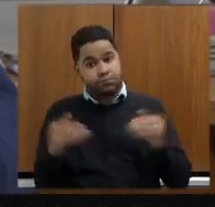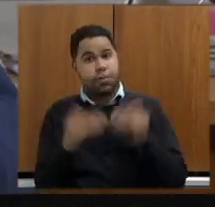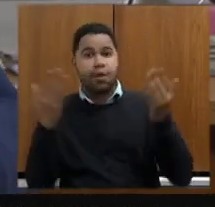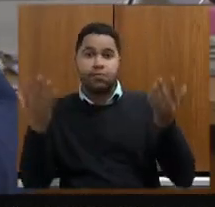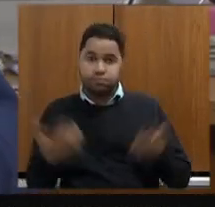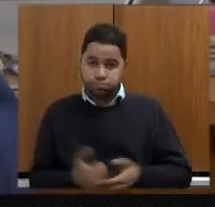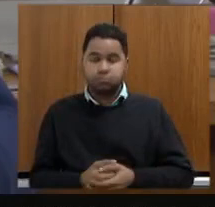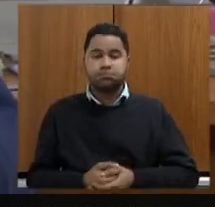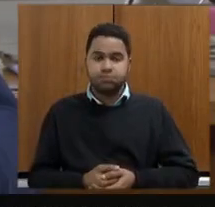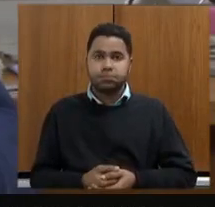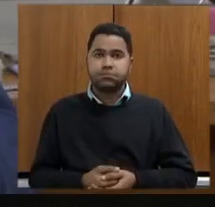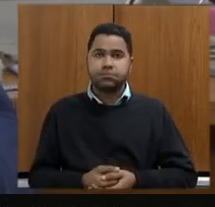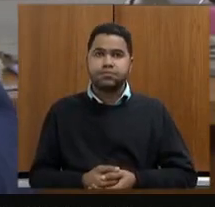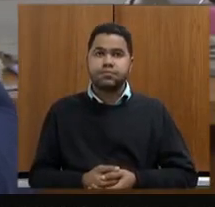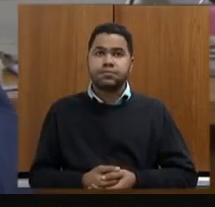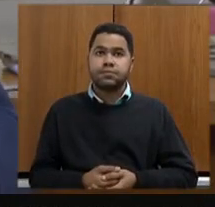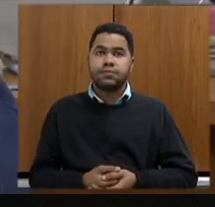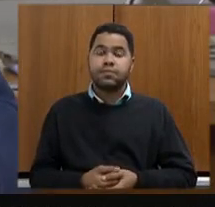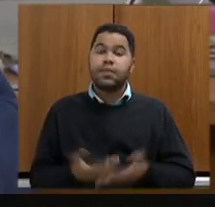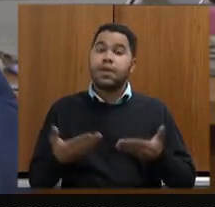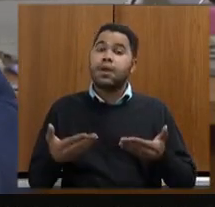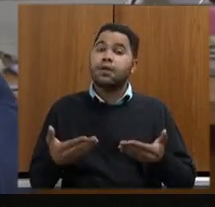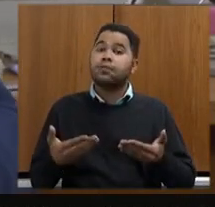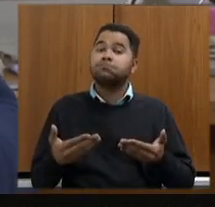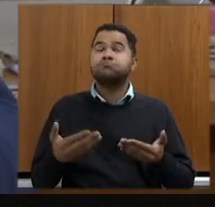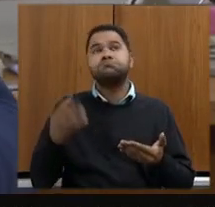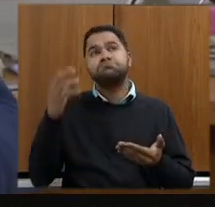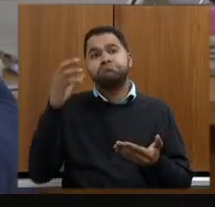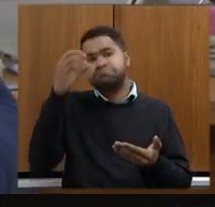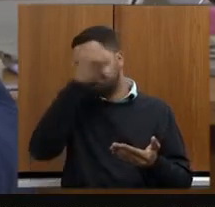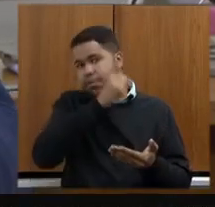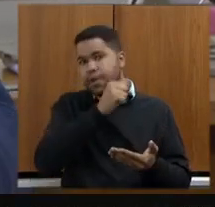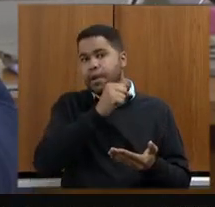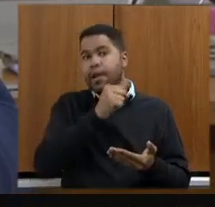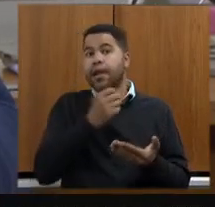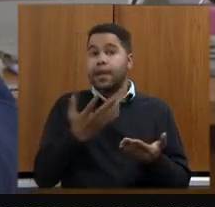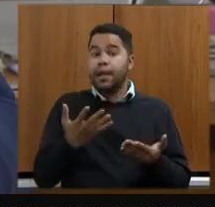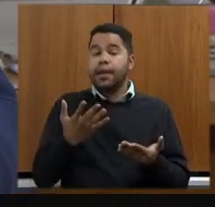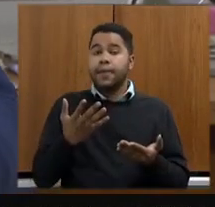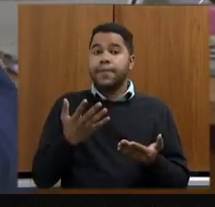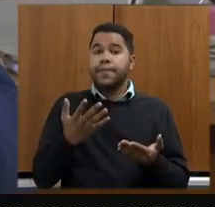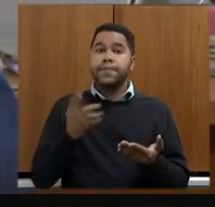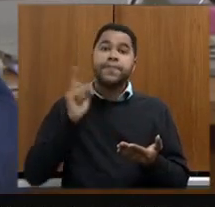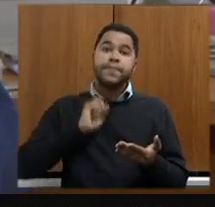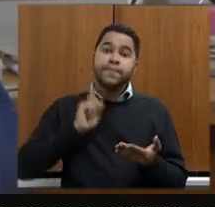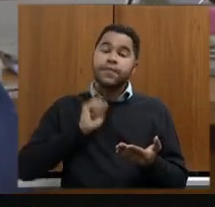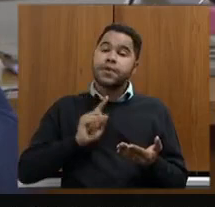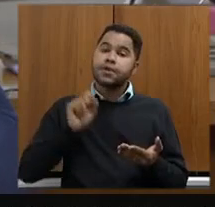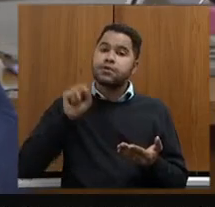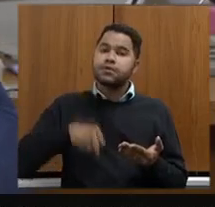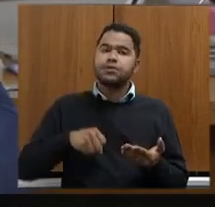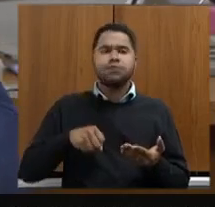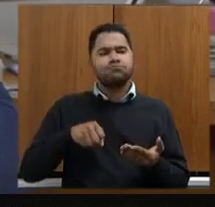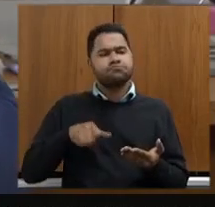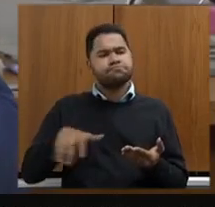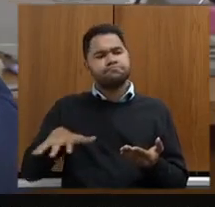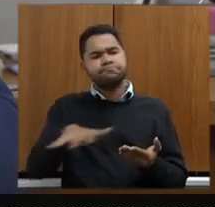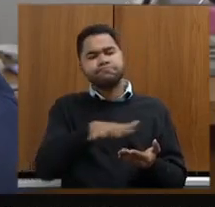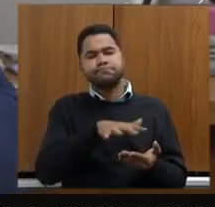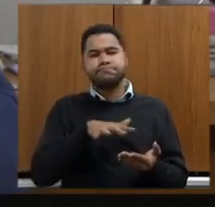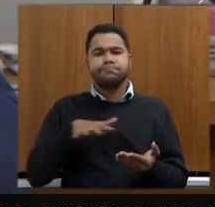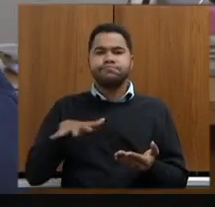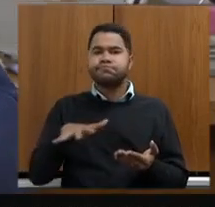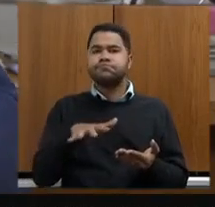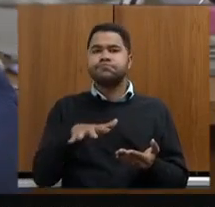também eu acho que a lição que fica é de que Minas Gerais tem é sim o conselheiro É